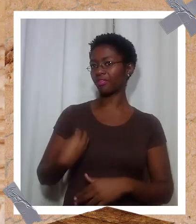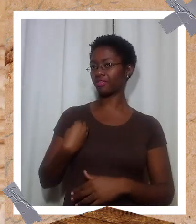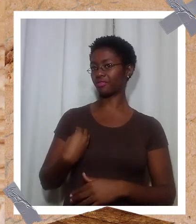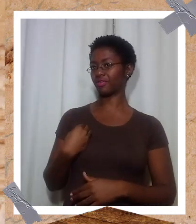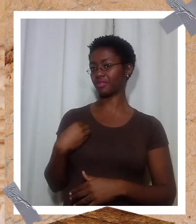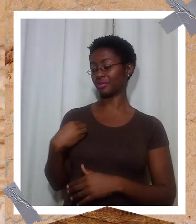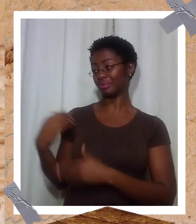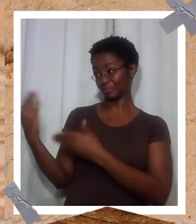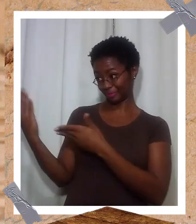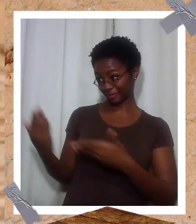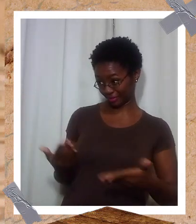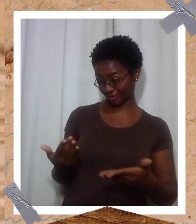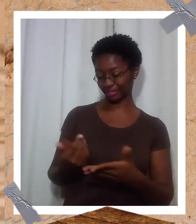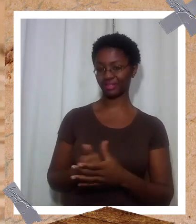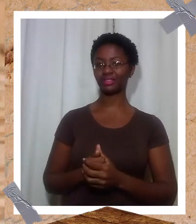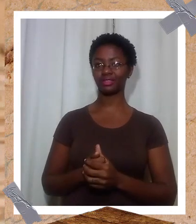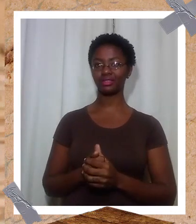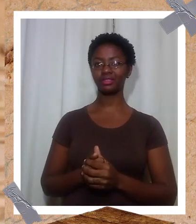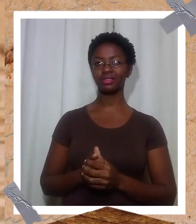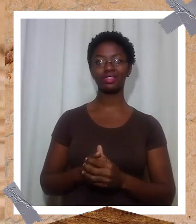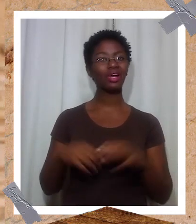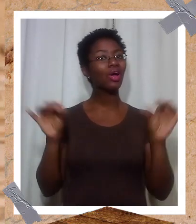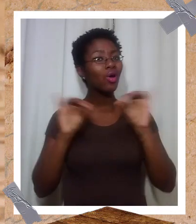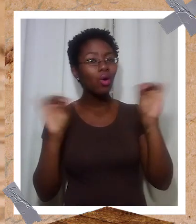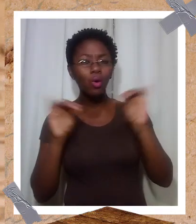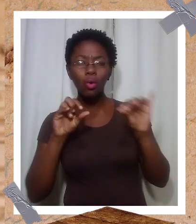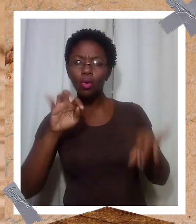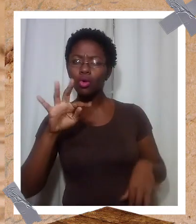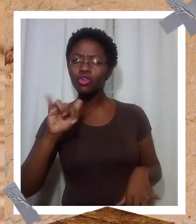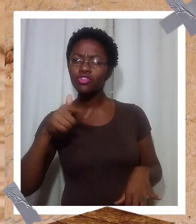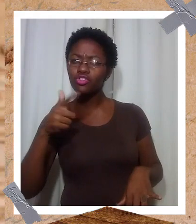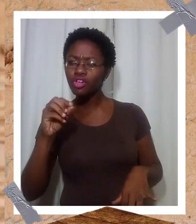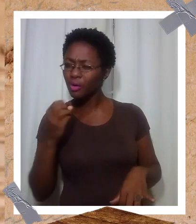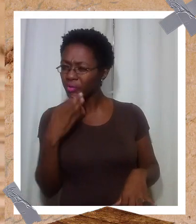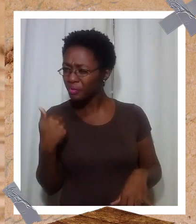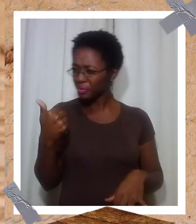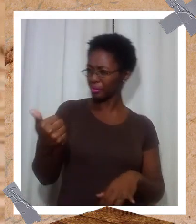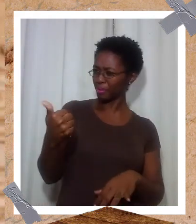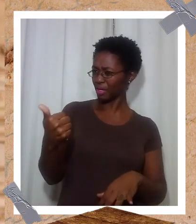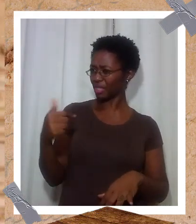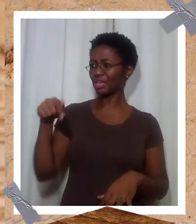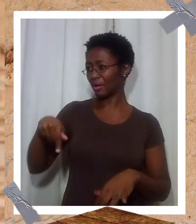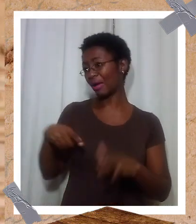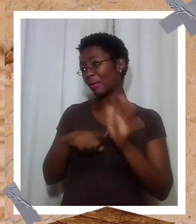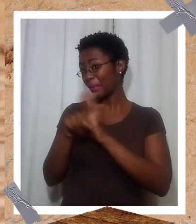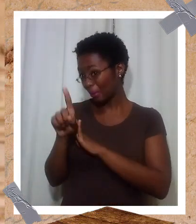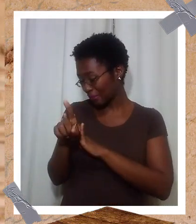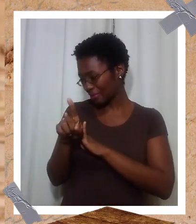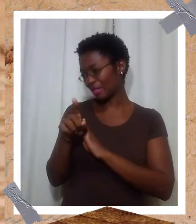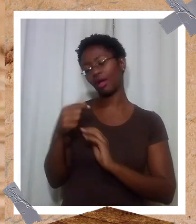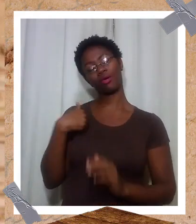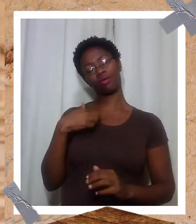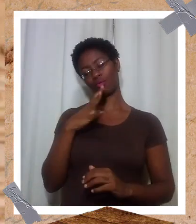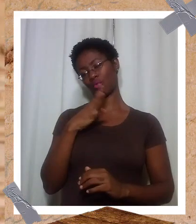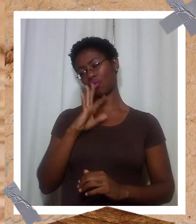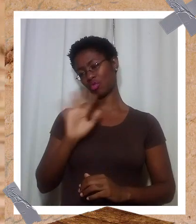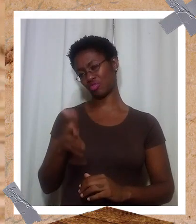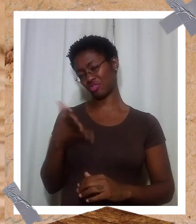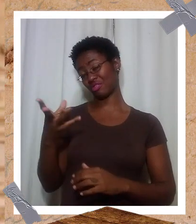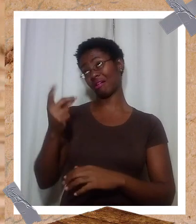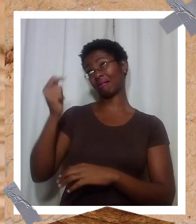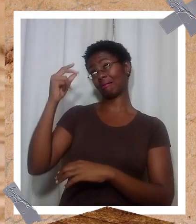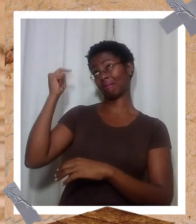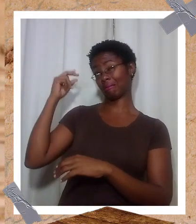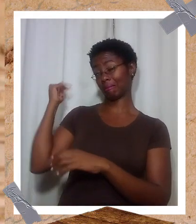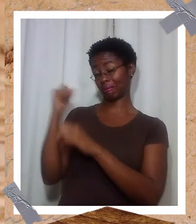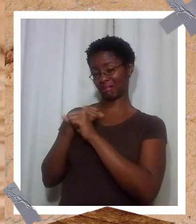chamá-la. Oi, Tião, tudo bem? Passando aqui para te fazer uma pergunta. Embora eu já te conheça há